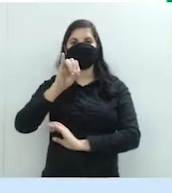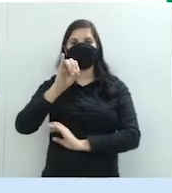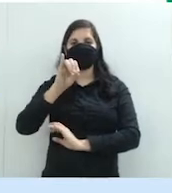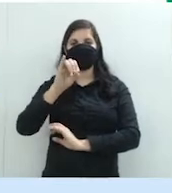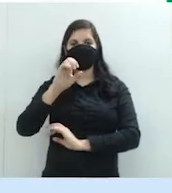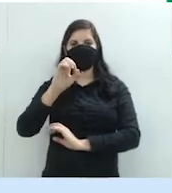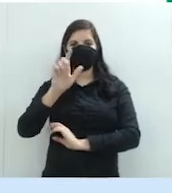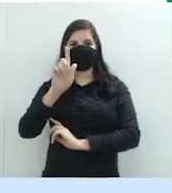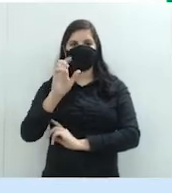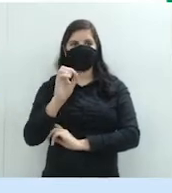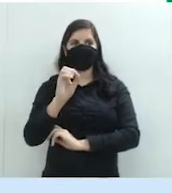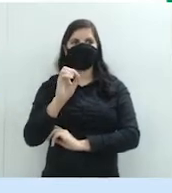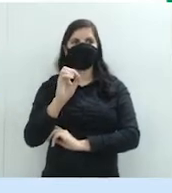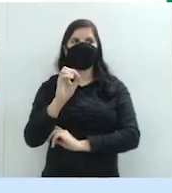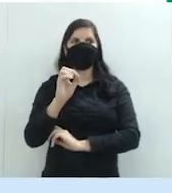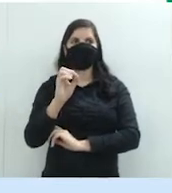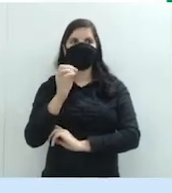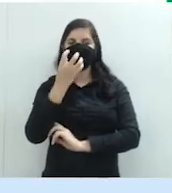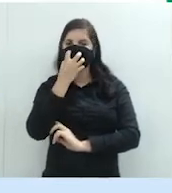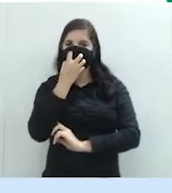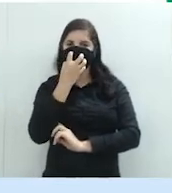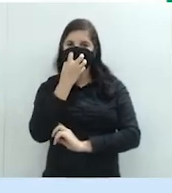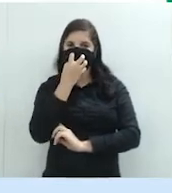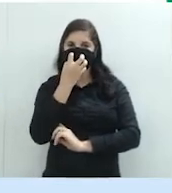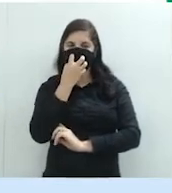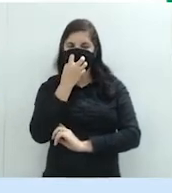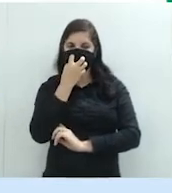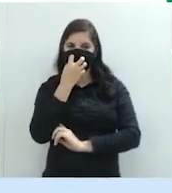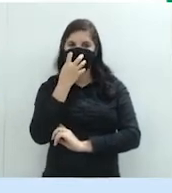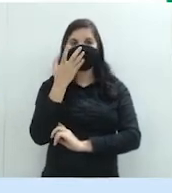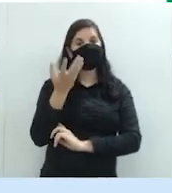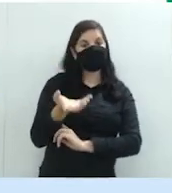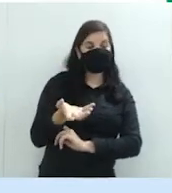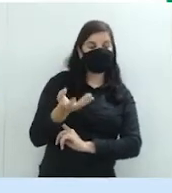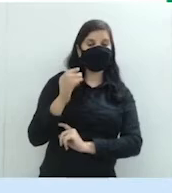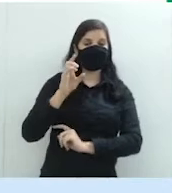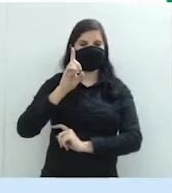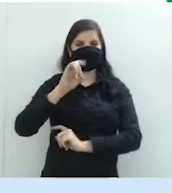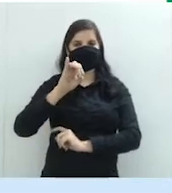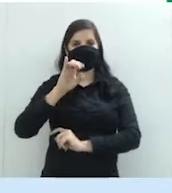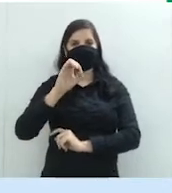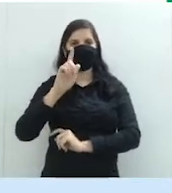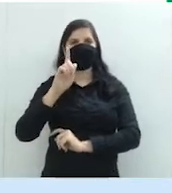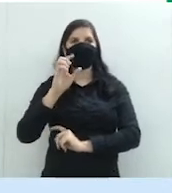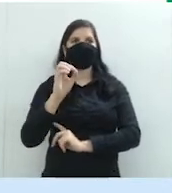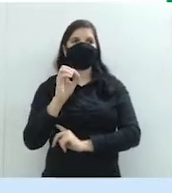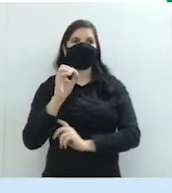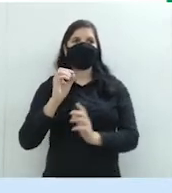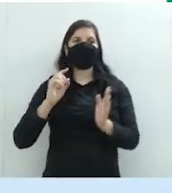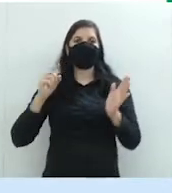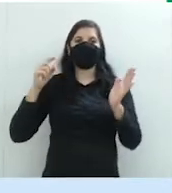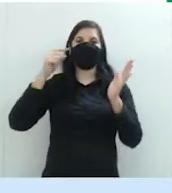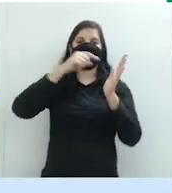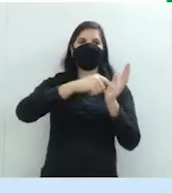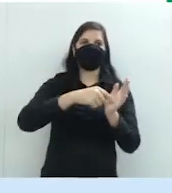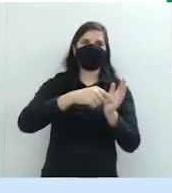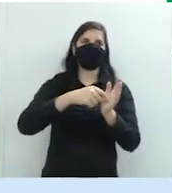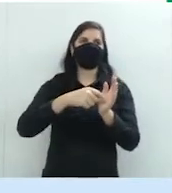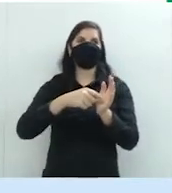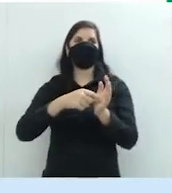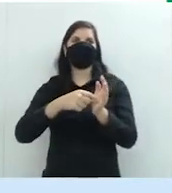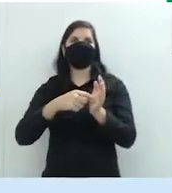Cão. Então, veio o nome do cara, Diogo Cão. Então atingiu a foz do